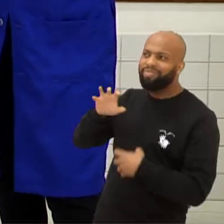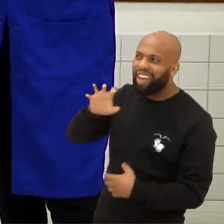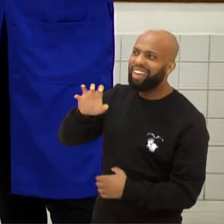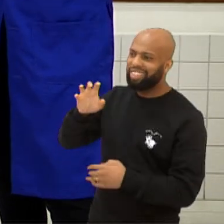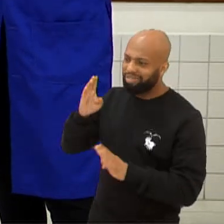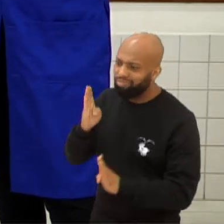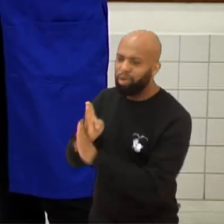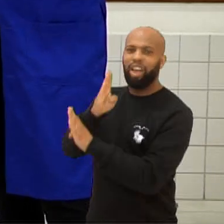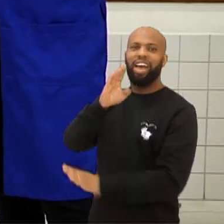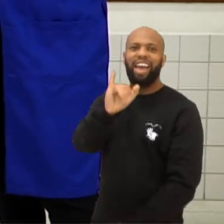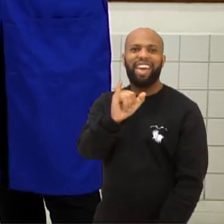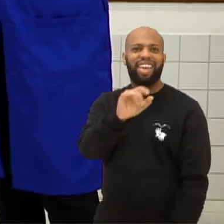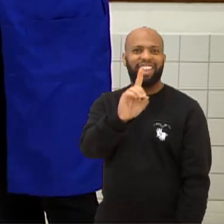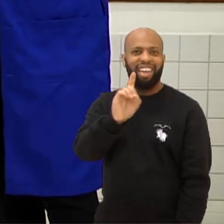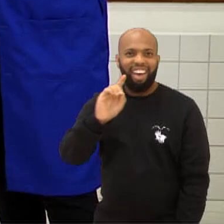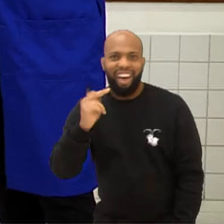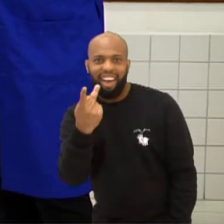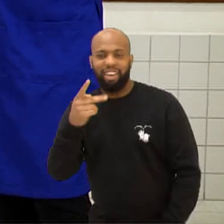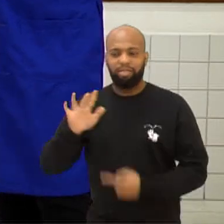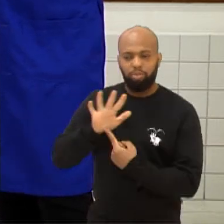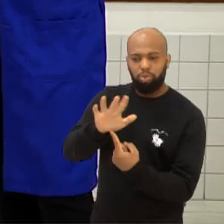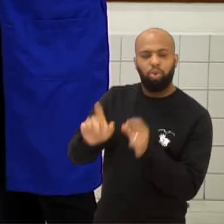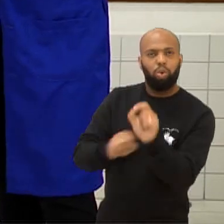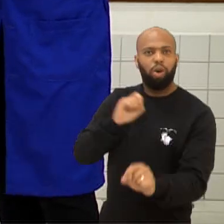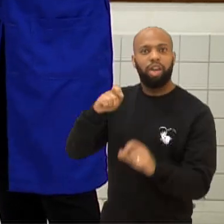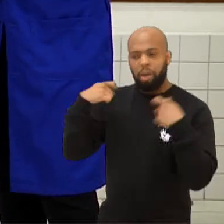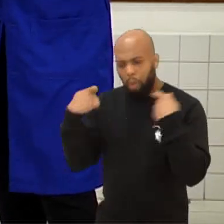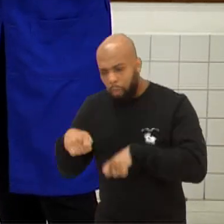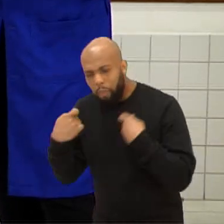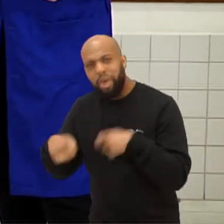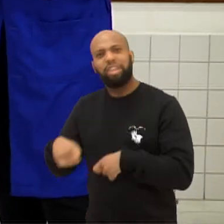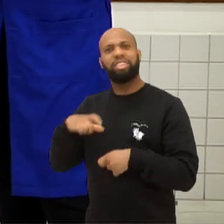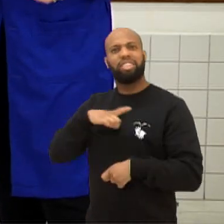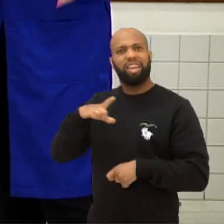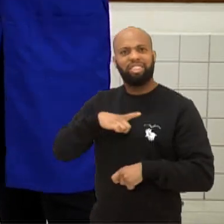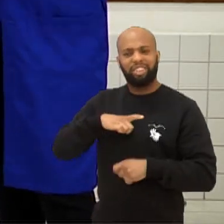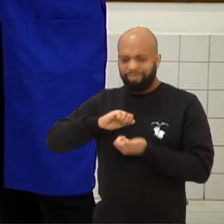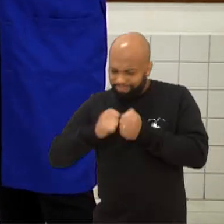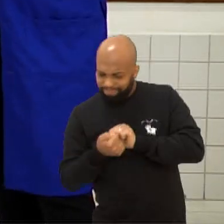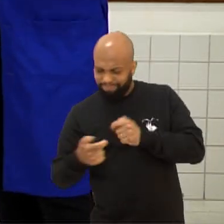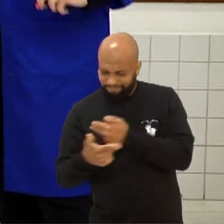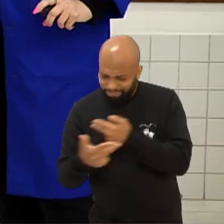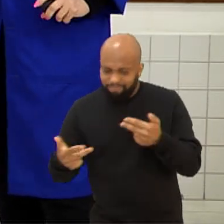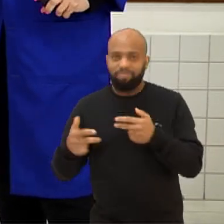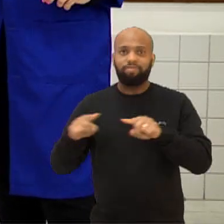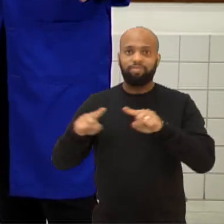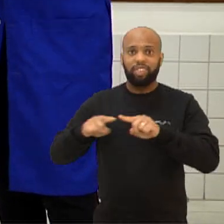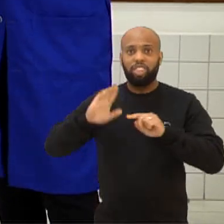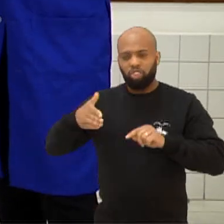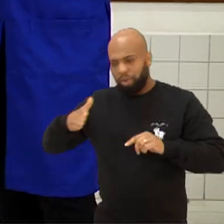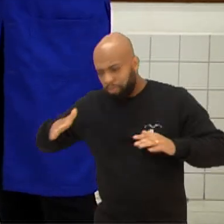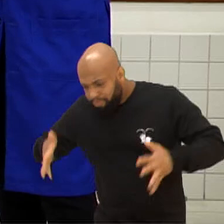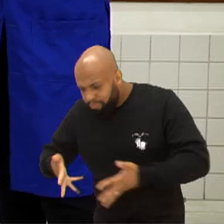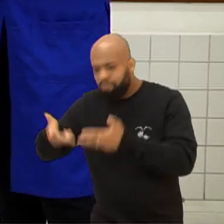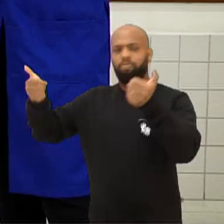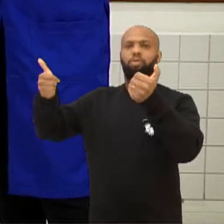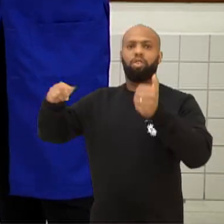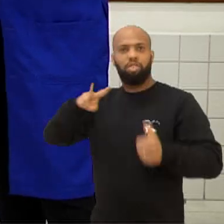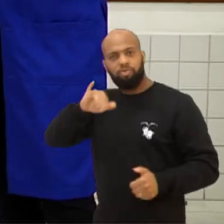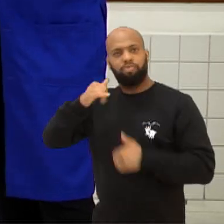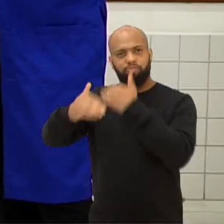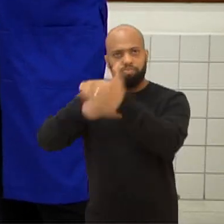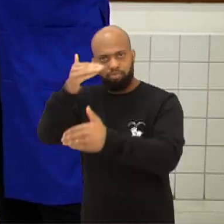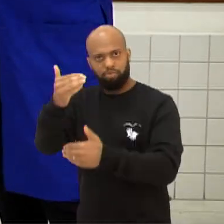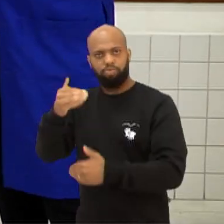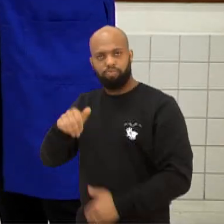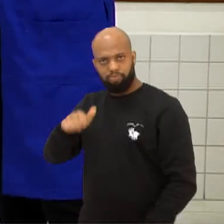identificação, IDHs e coisa, que mostra uma necessidade muito grande de adequação, mas isso já melhorou muito e a tendência é cada vez